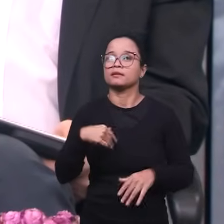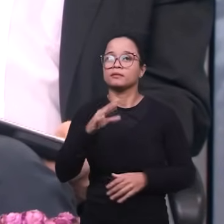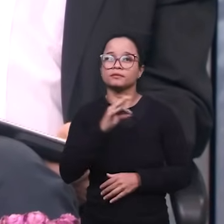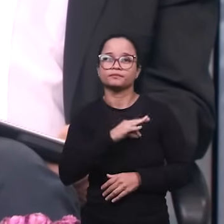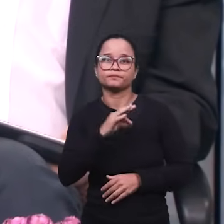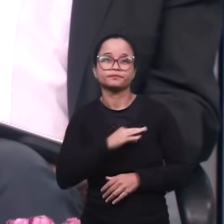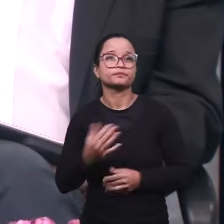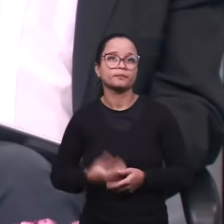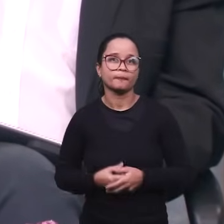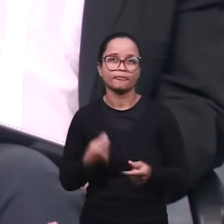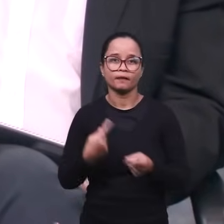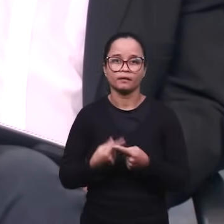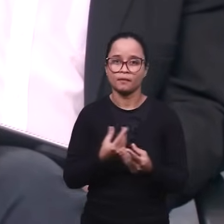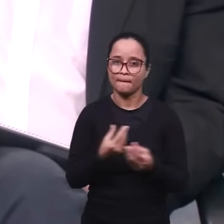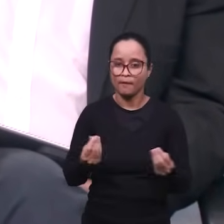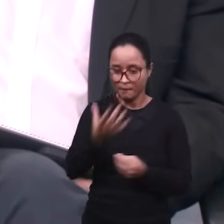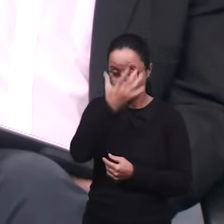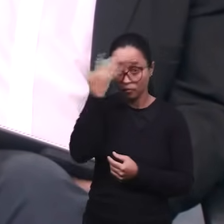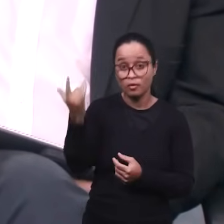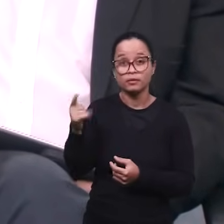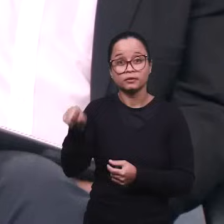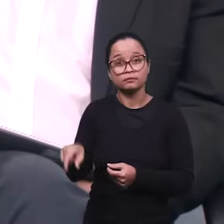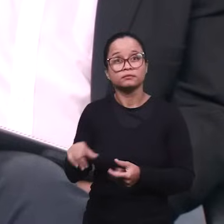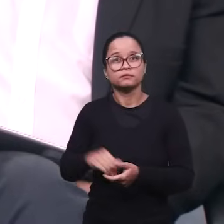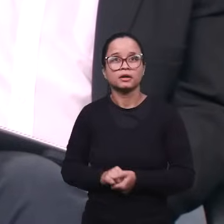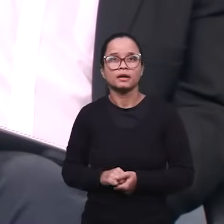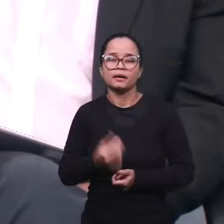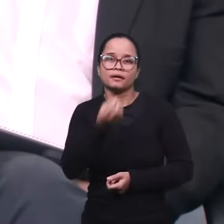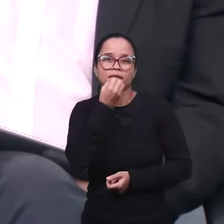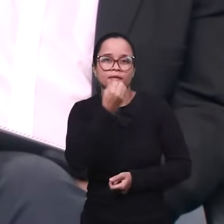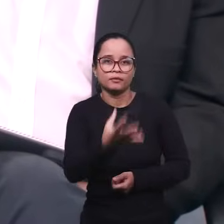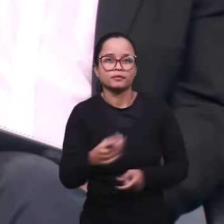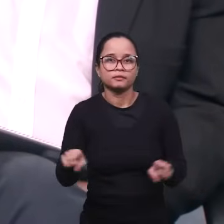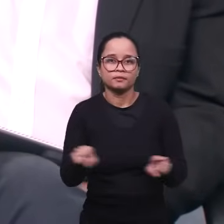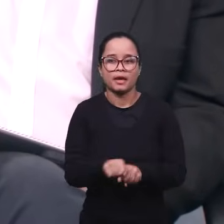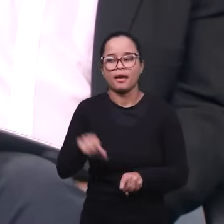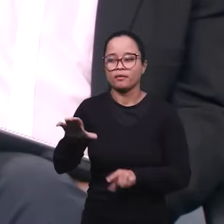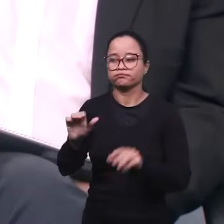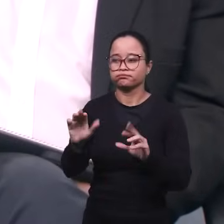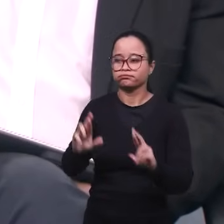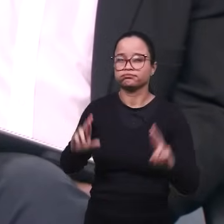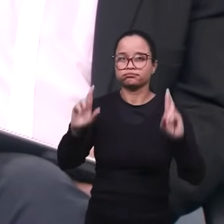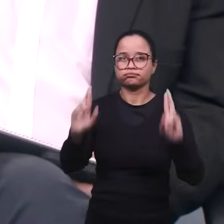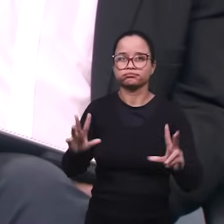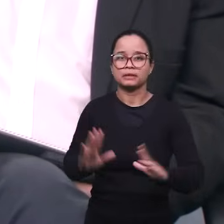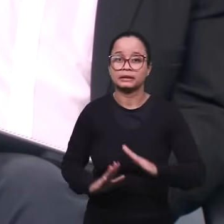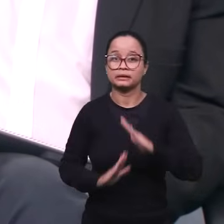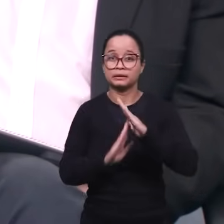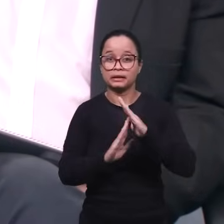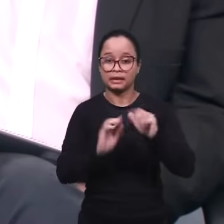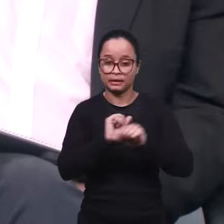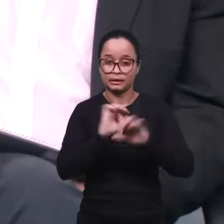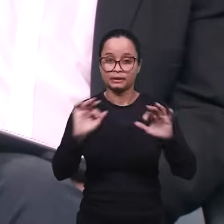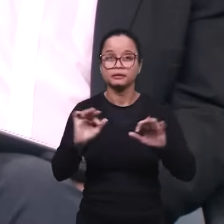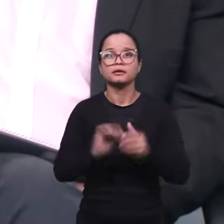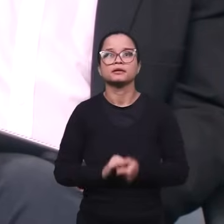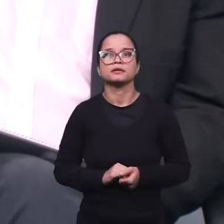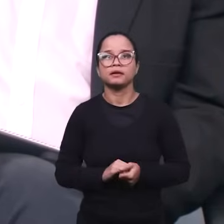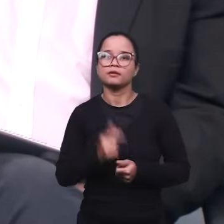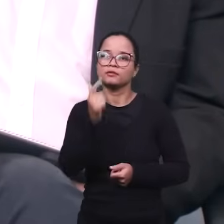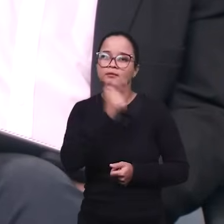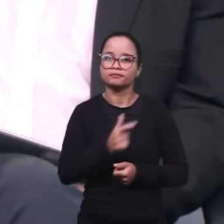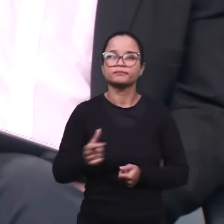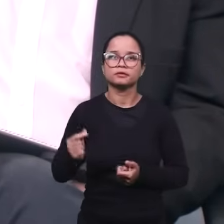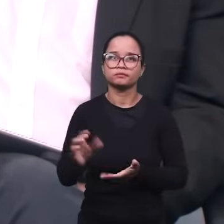renda. E é bom que faça isso. Tem muitas pessoas que estão nessa condição. É bom que eu pegue a diferença para chegar no teto, se tiver condições, é claro, e faz